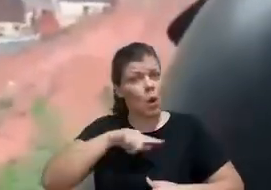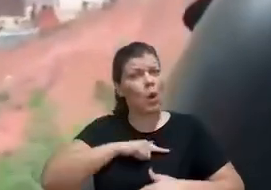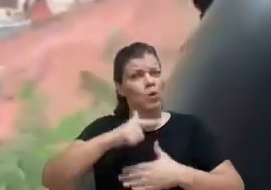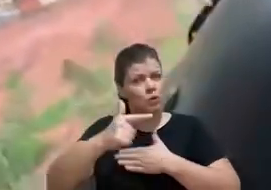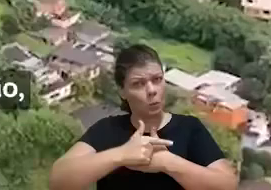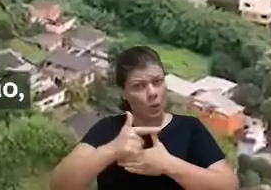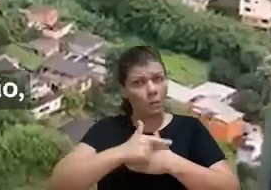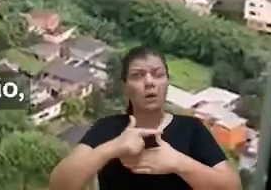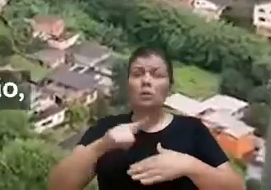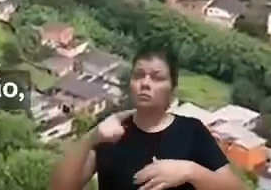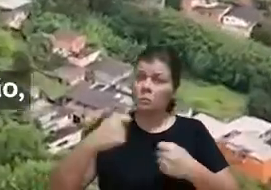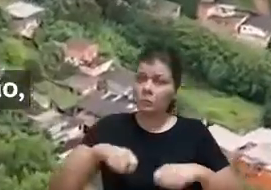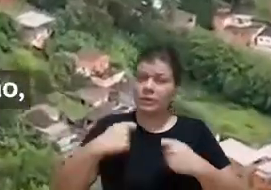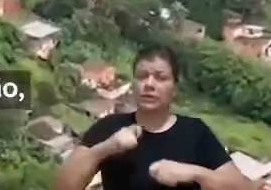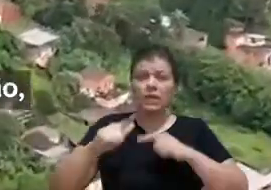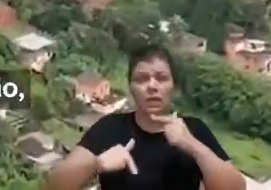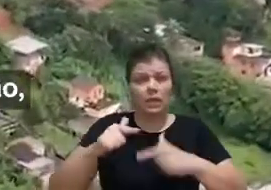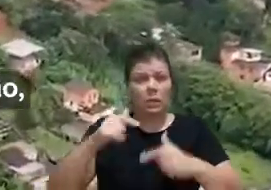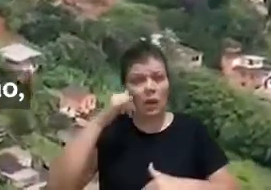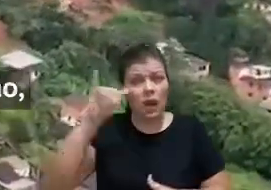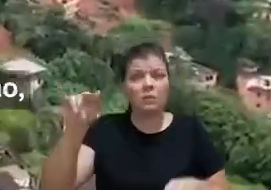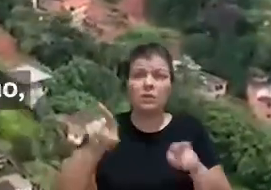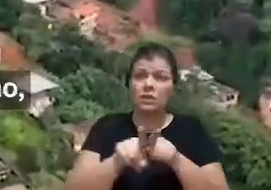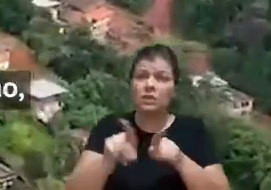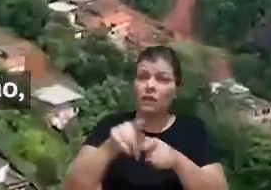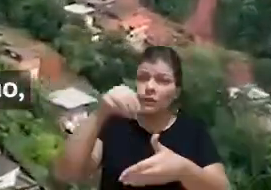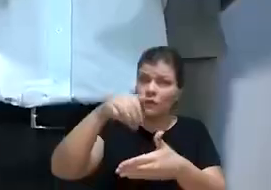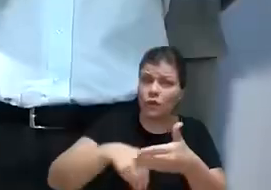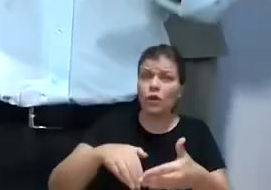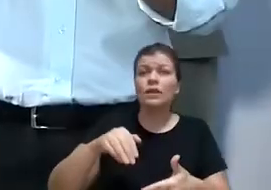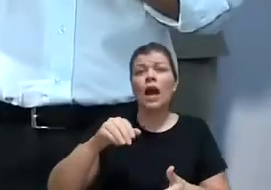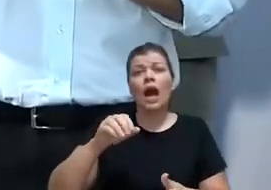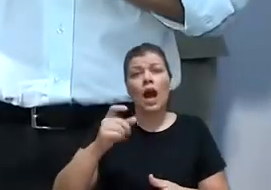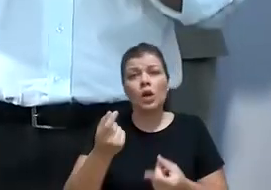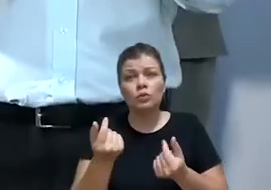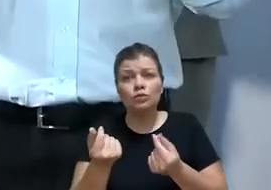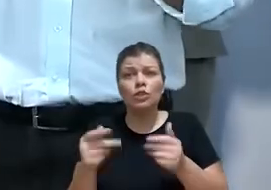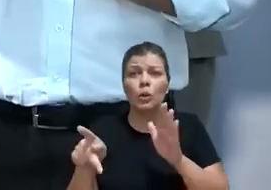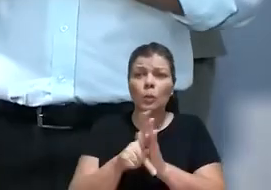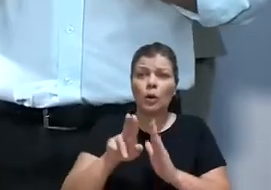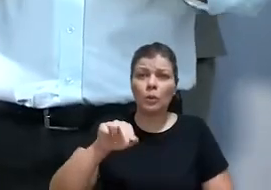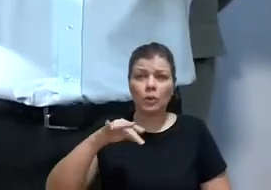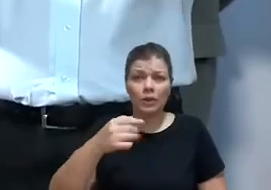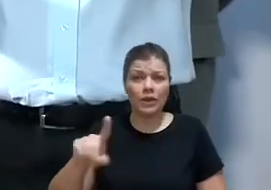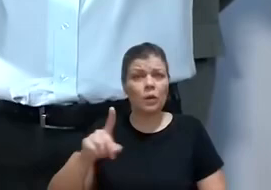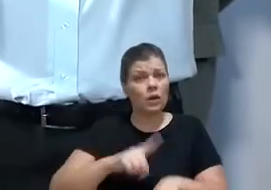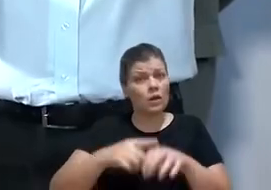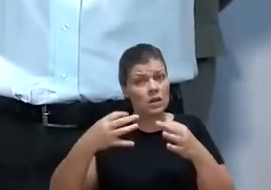nossa parte. Medidas preventivas, orçamento geral da União, votado normalmente na época